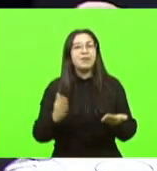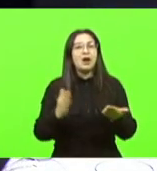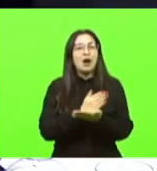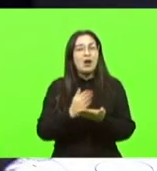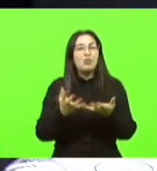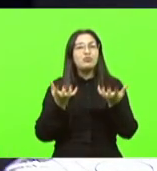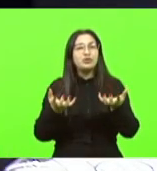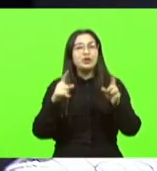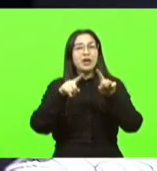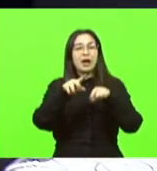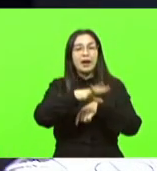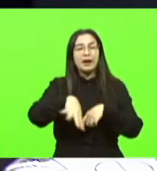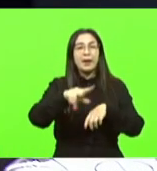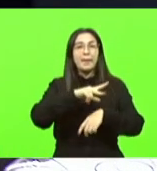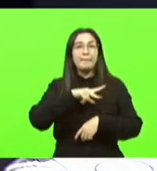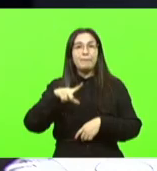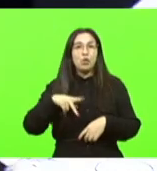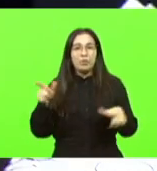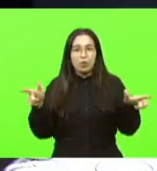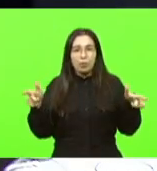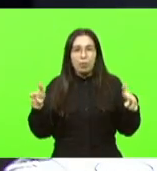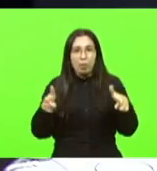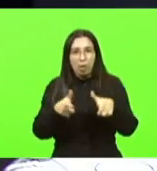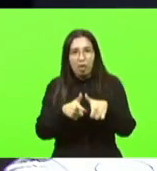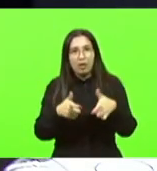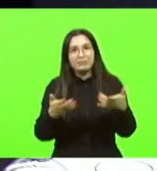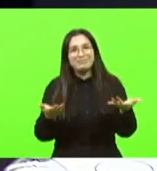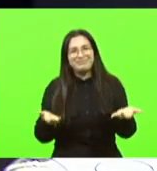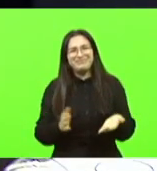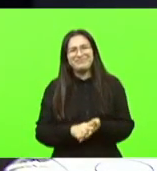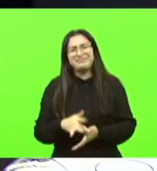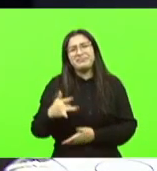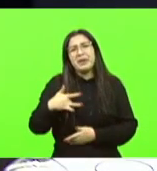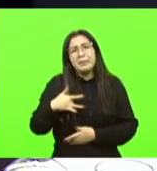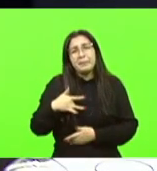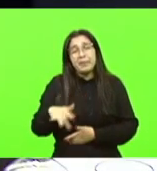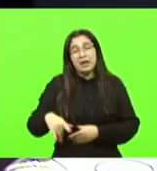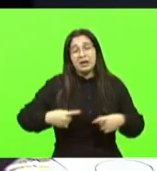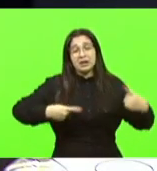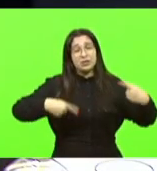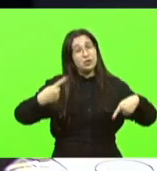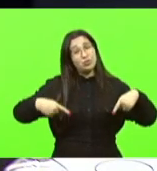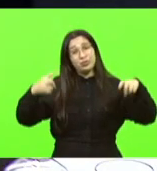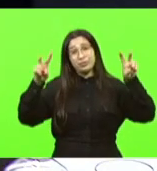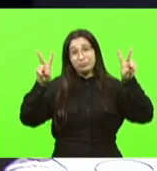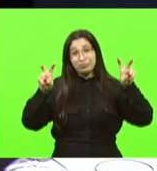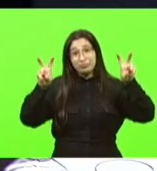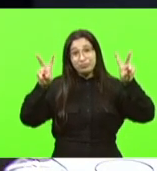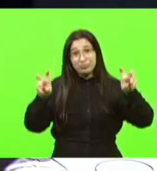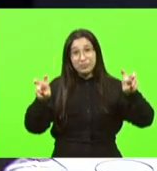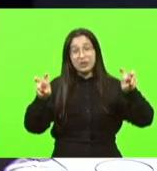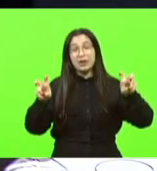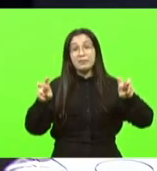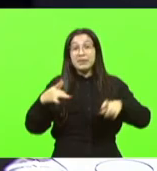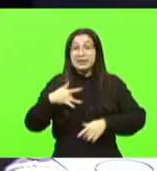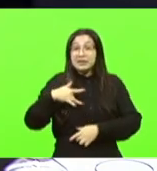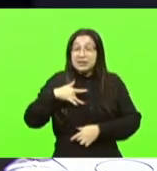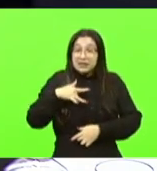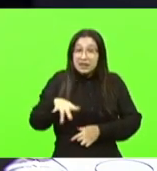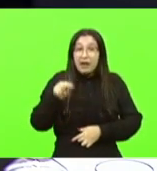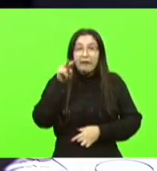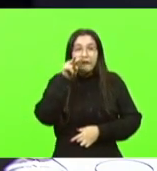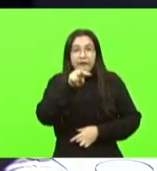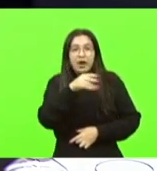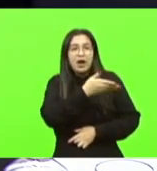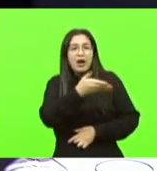setor público encolher tão é É uma pena a gente tem que é um tema desses É uma pena a gente vê